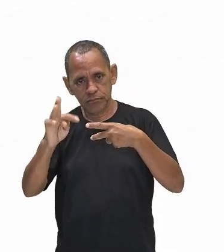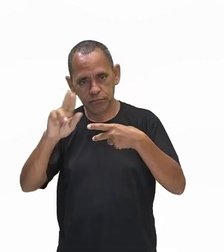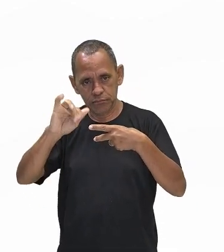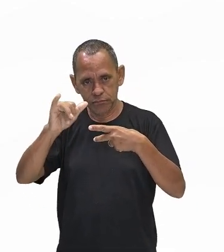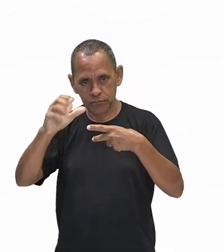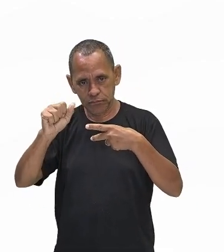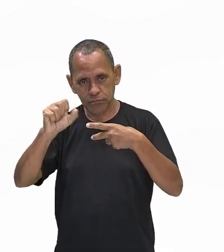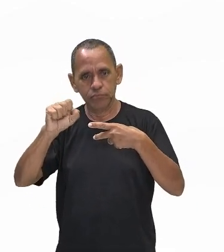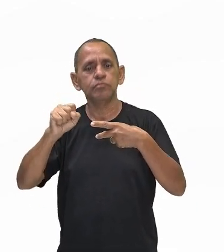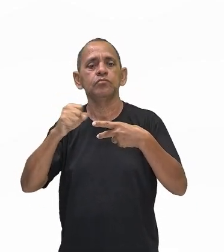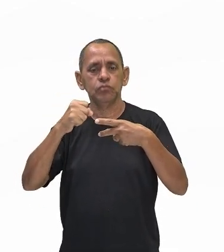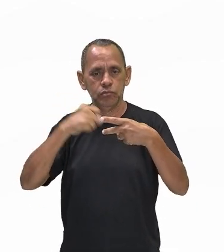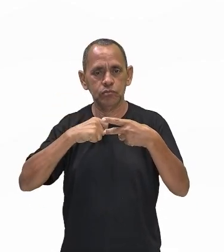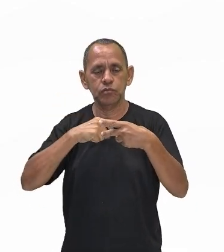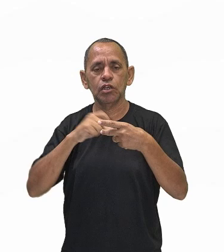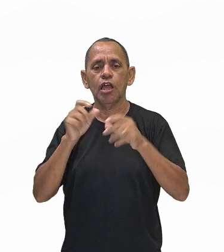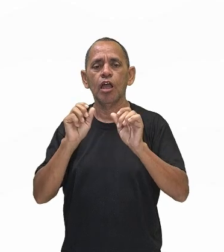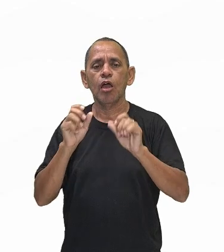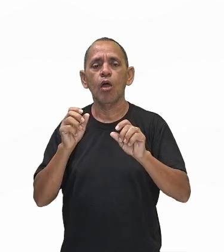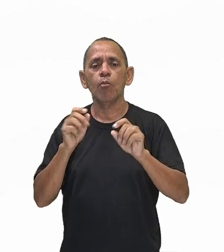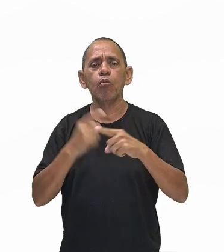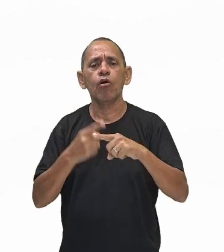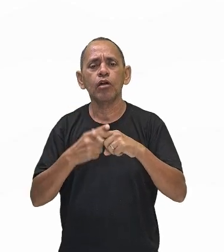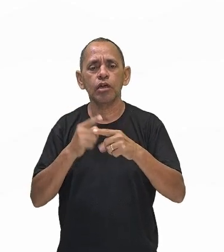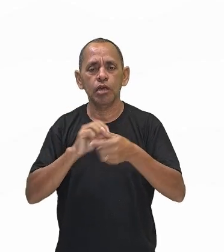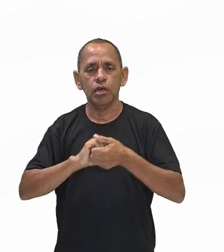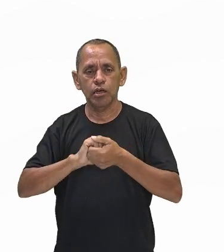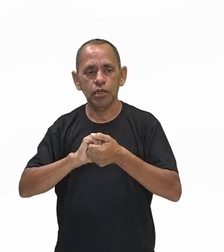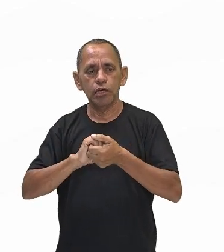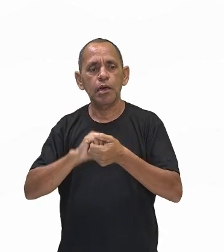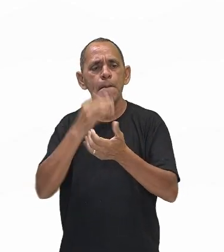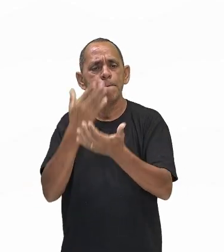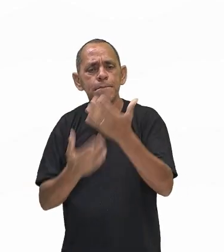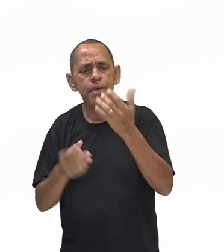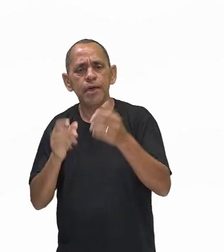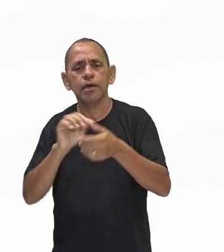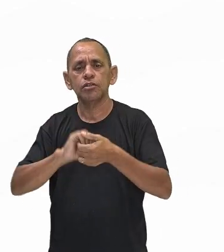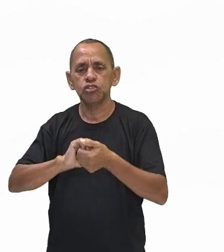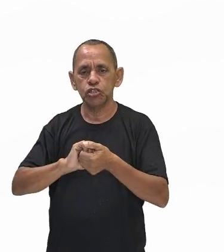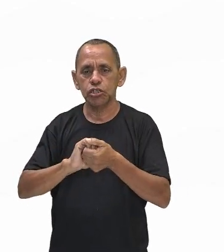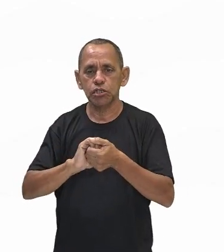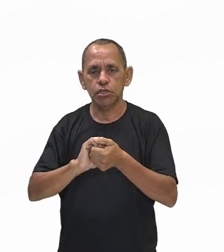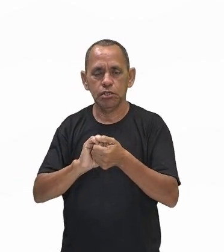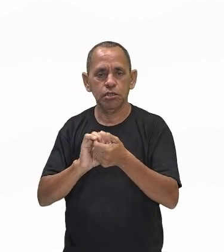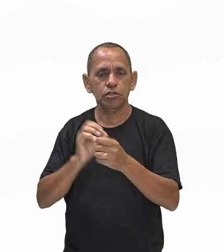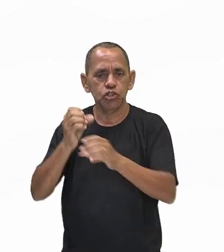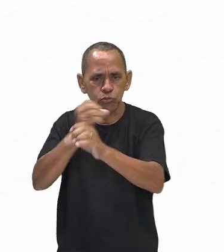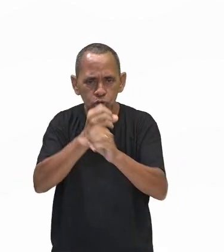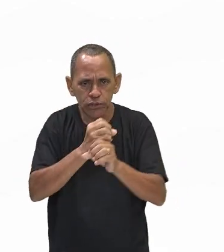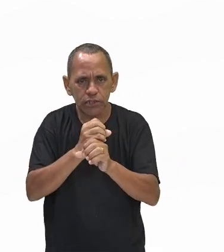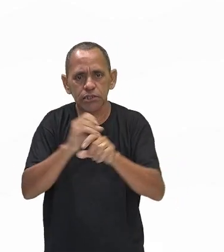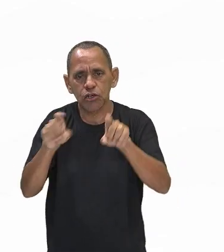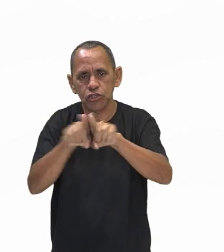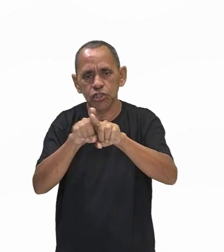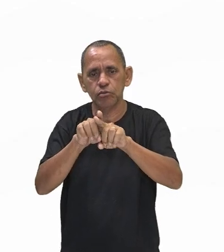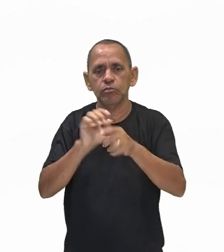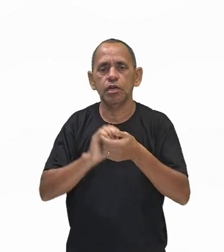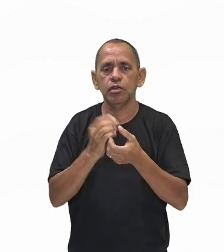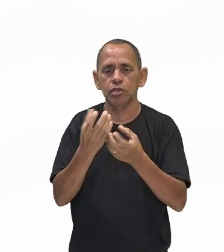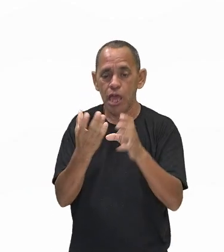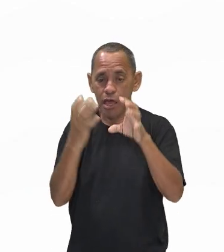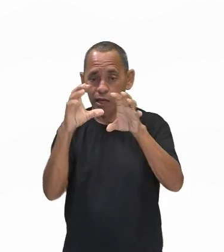excessivo das fibras elásticas elas podem surgir nas nádegas devido ao ganho de peso